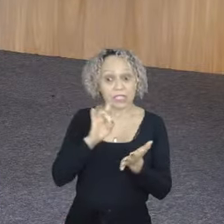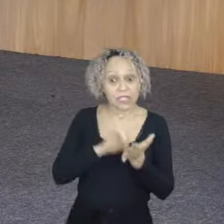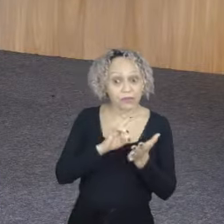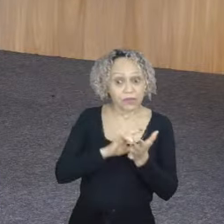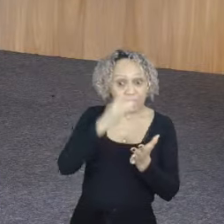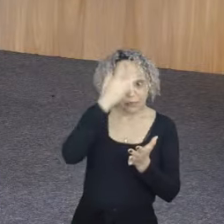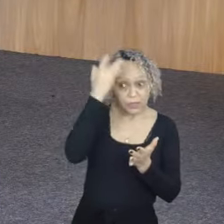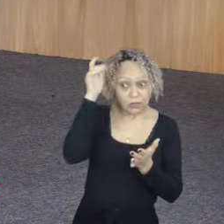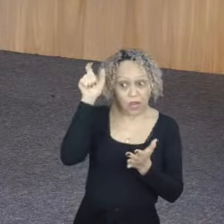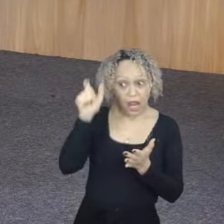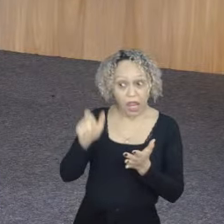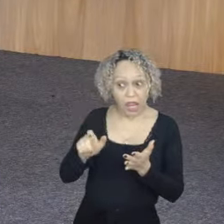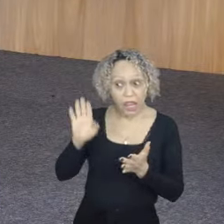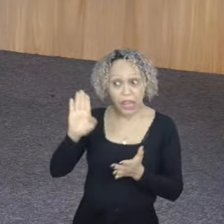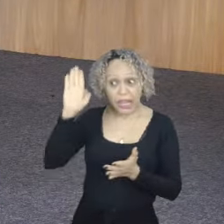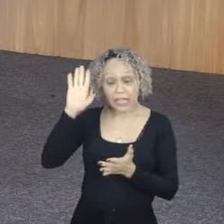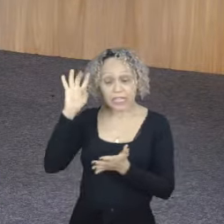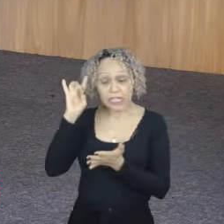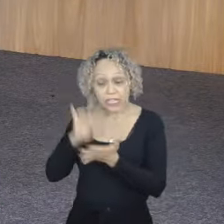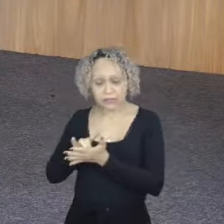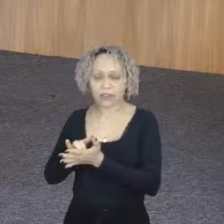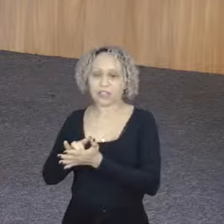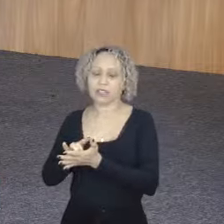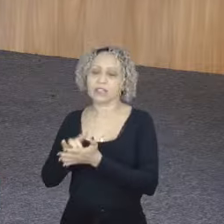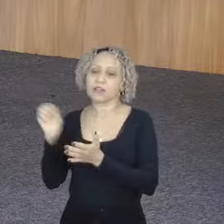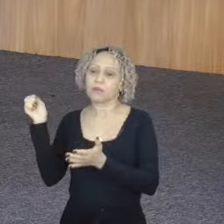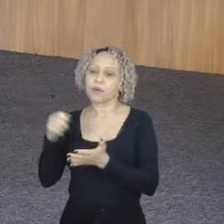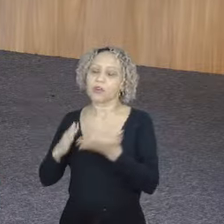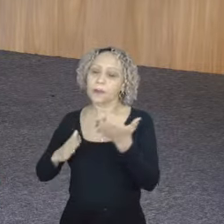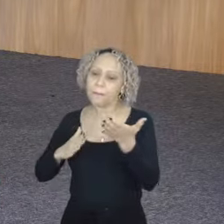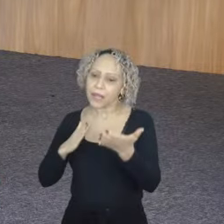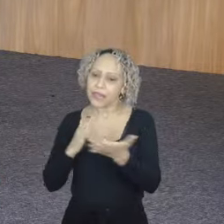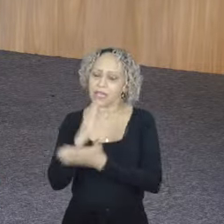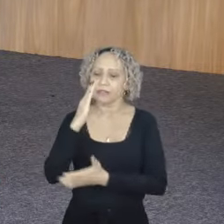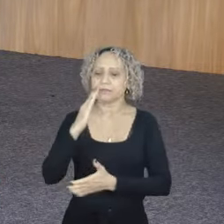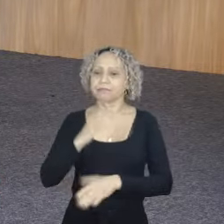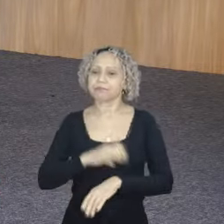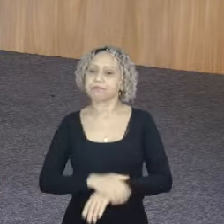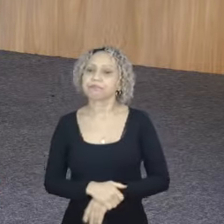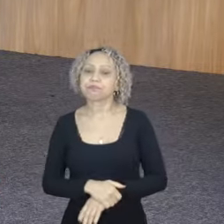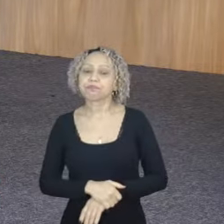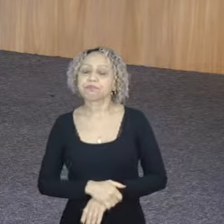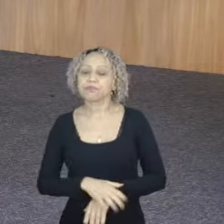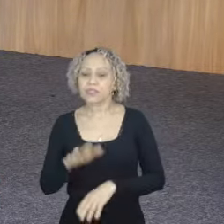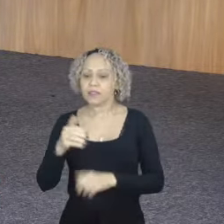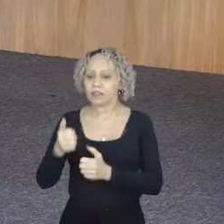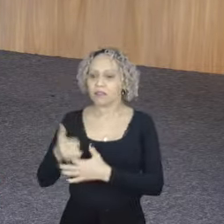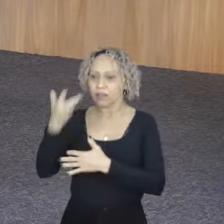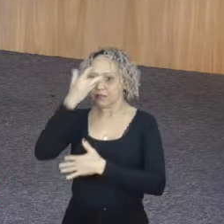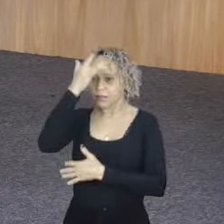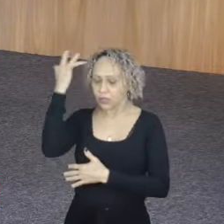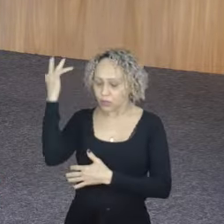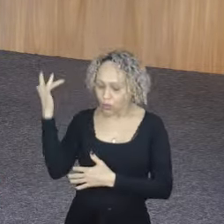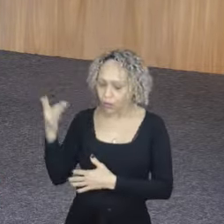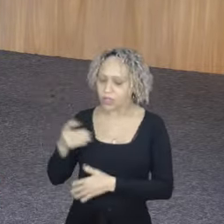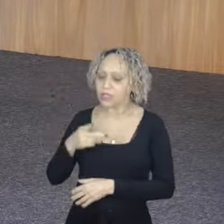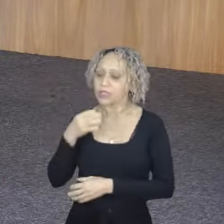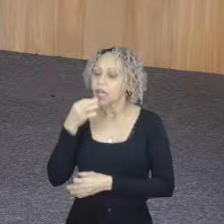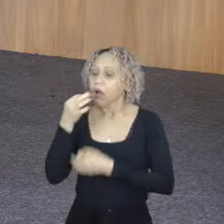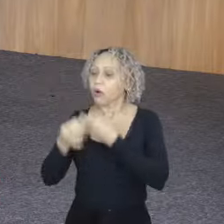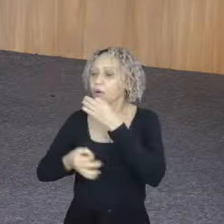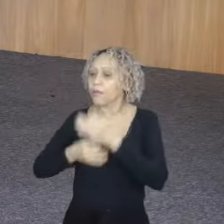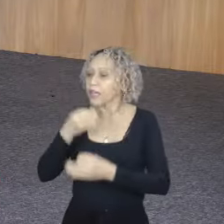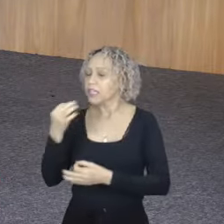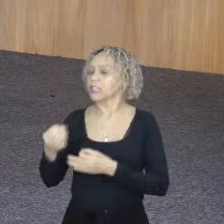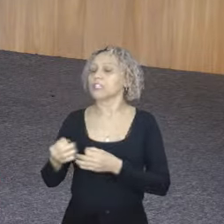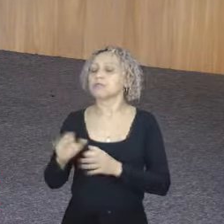Maravilha, Martins, agradeço muito a sua participação aqui mais uma vez com a gente. O pessoal está comentando aqui, exemplo começa dentro de casa, ótima